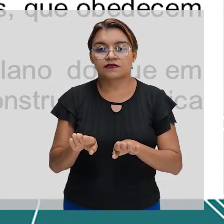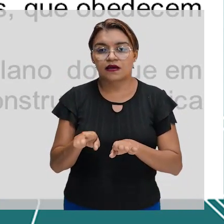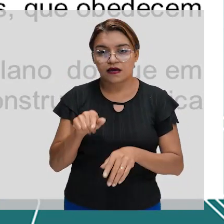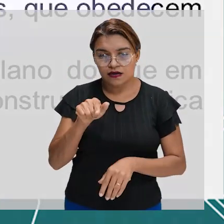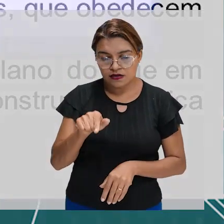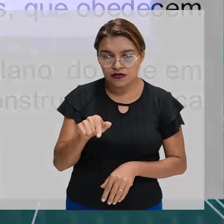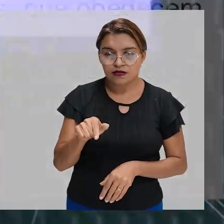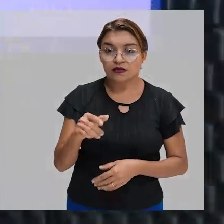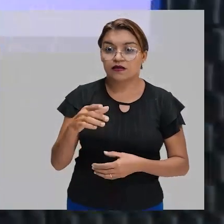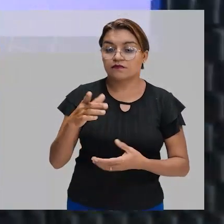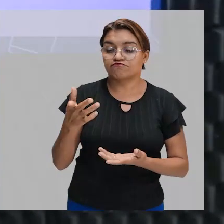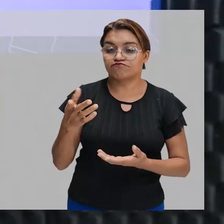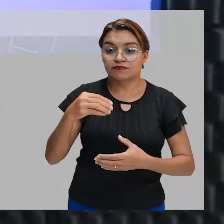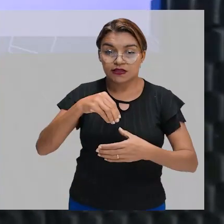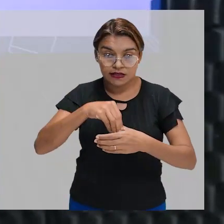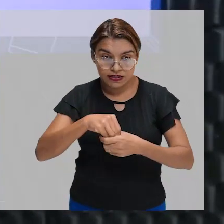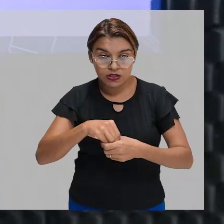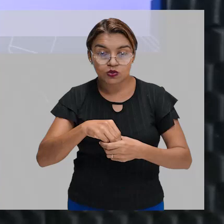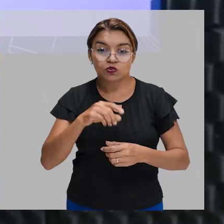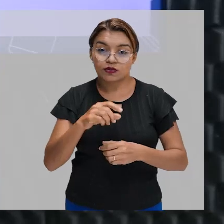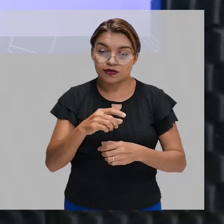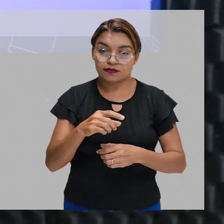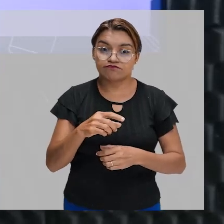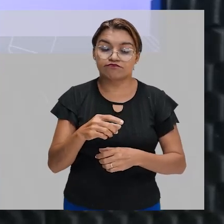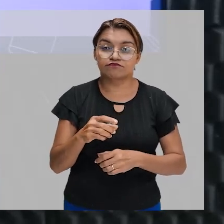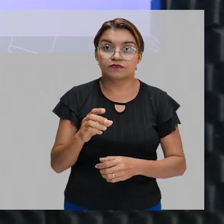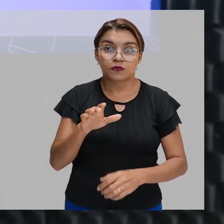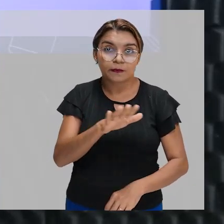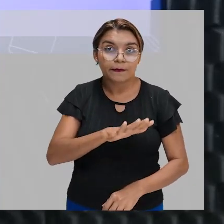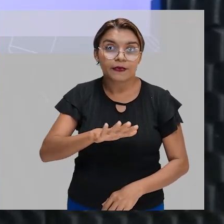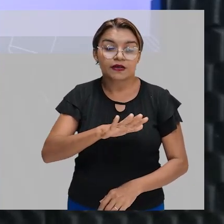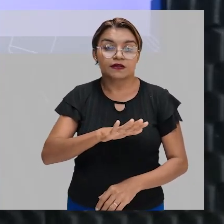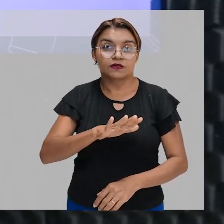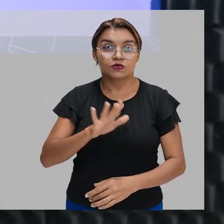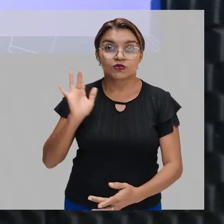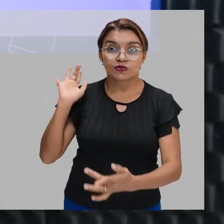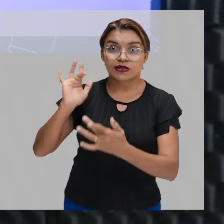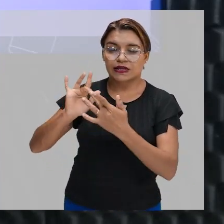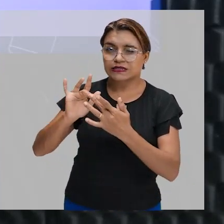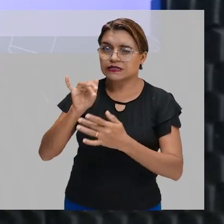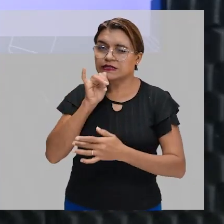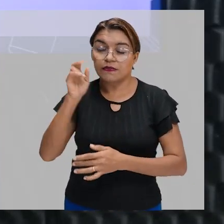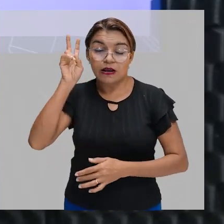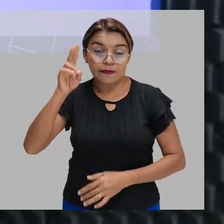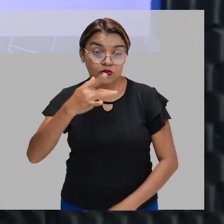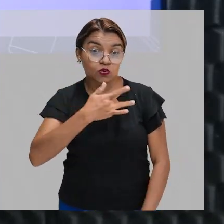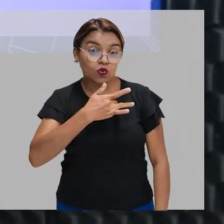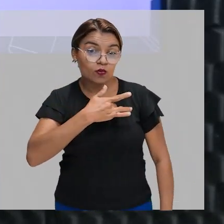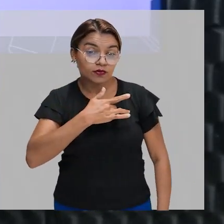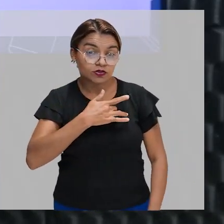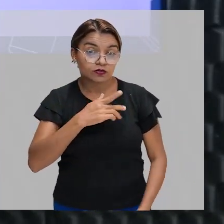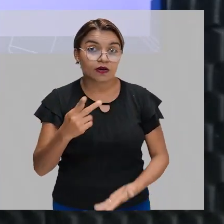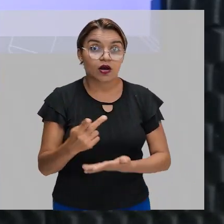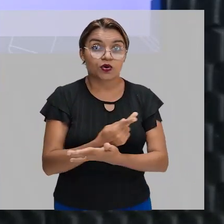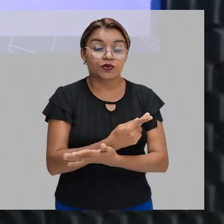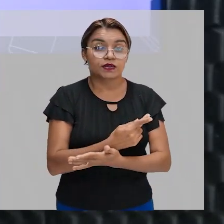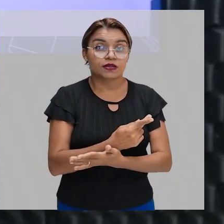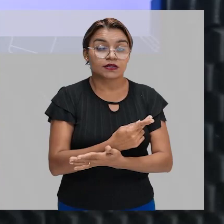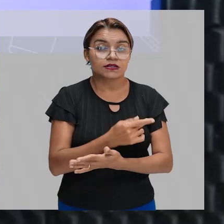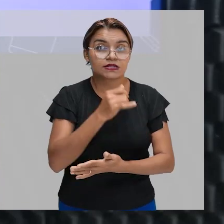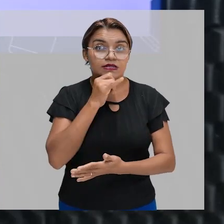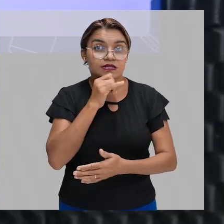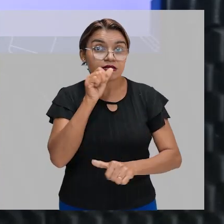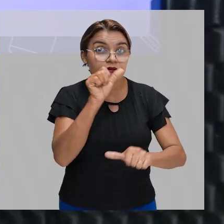clássica Lembrando que o romantismo acontece Justamente na saída do